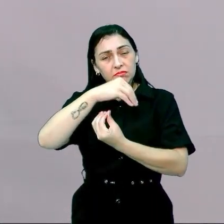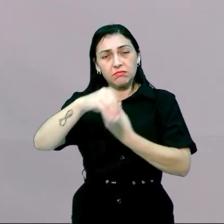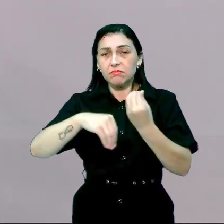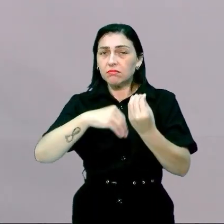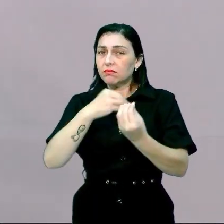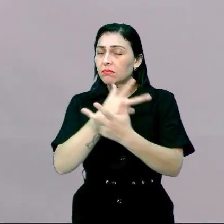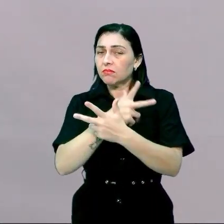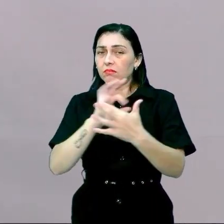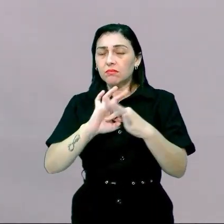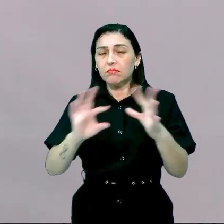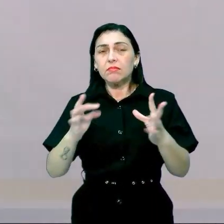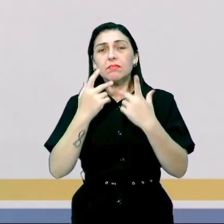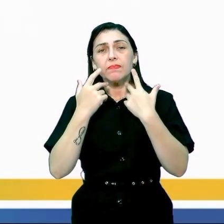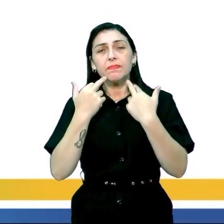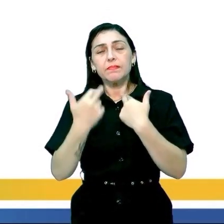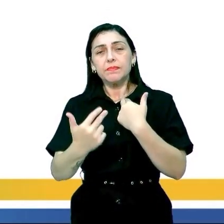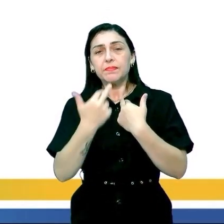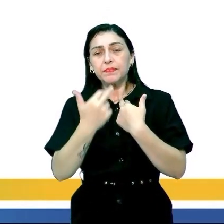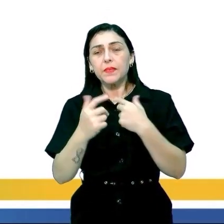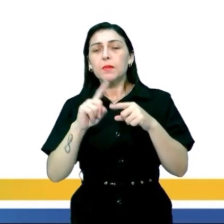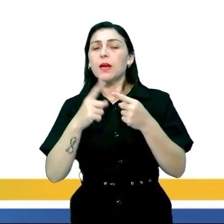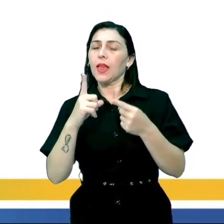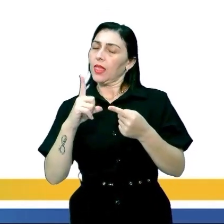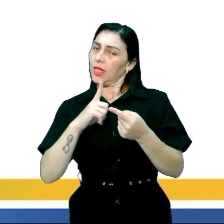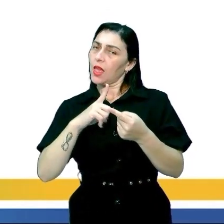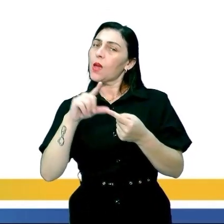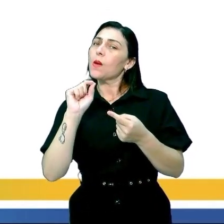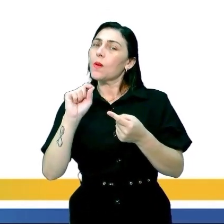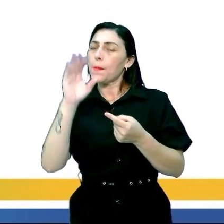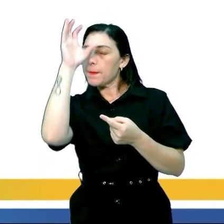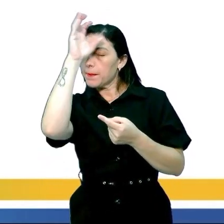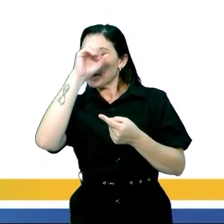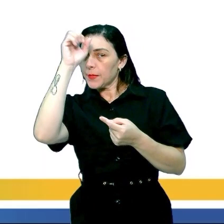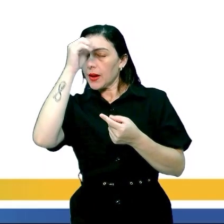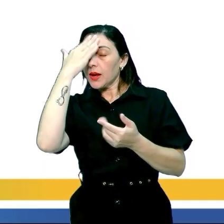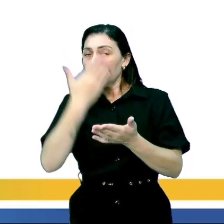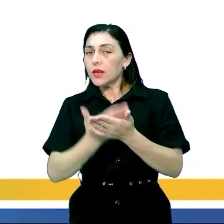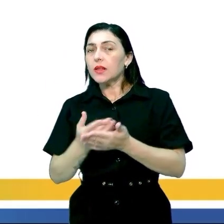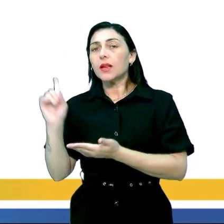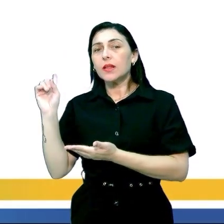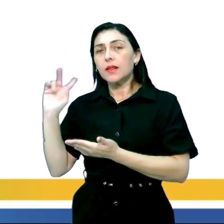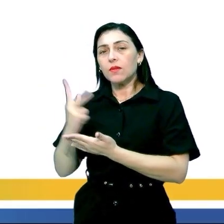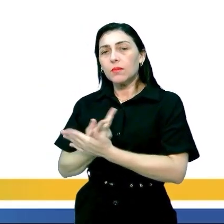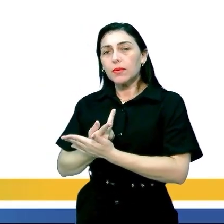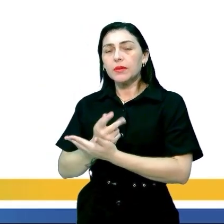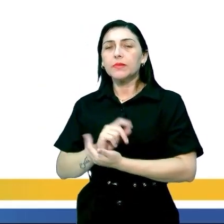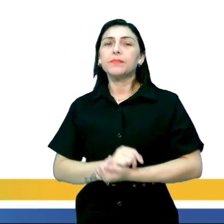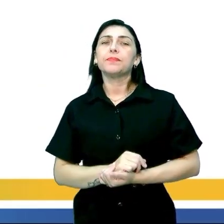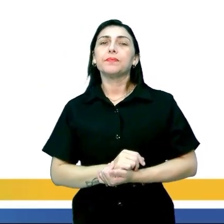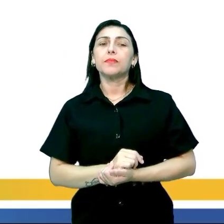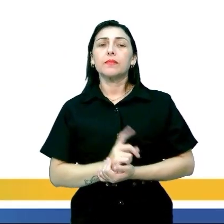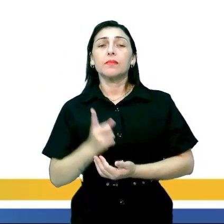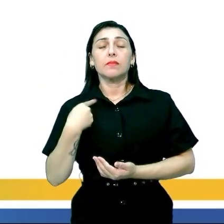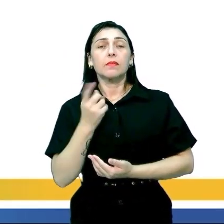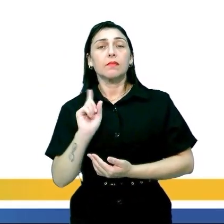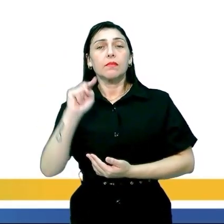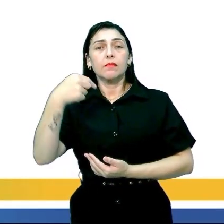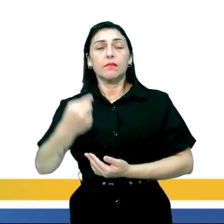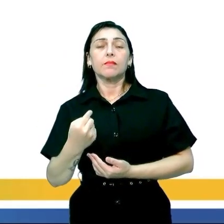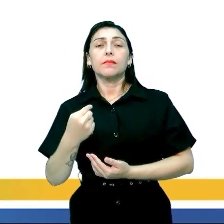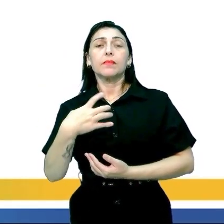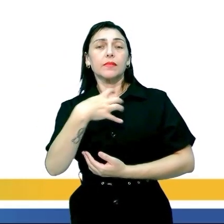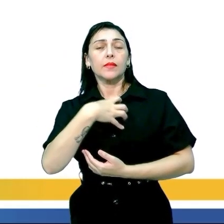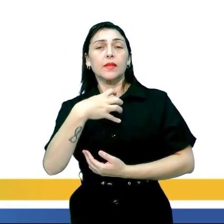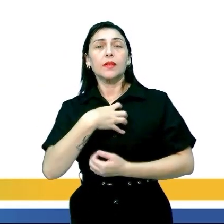na língua, tá? Mas ainda tem muitos que acreditam que sejam desse jeito. E o nosso próximo